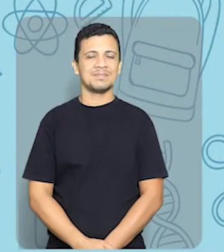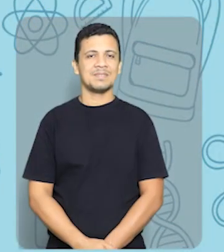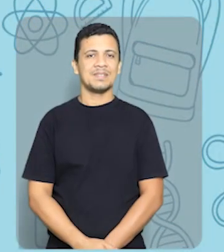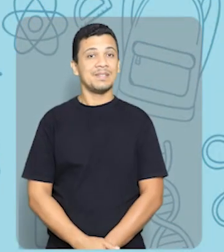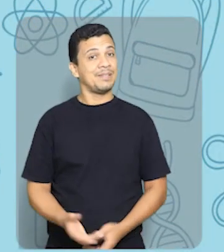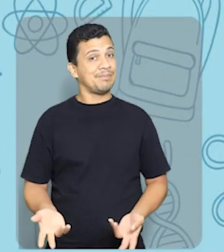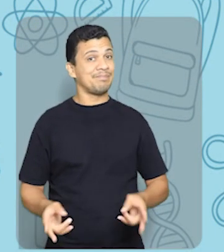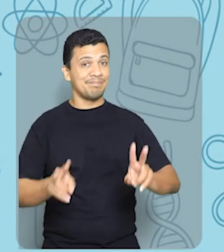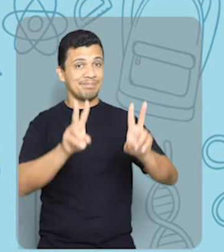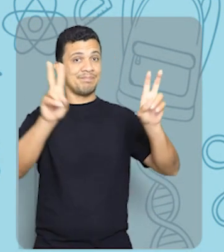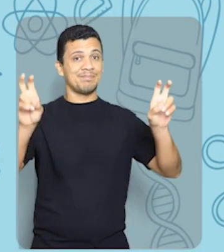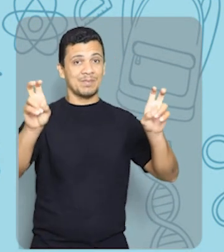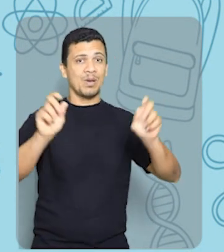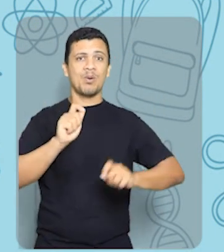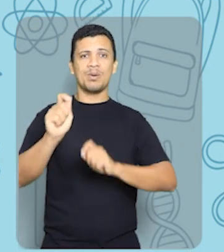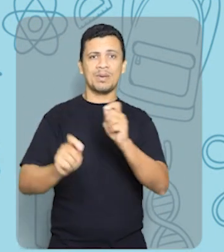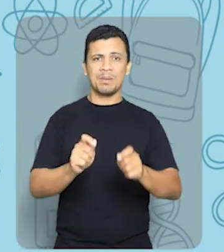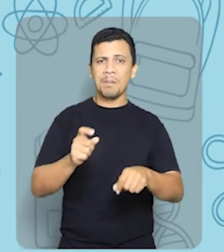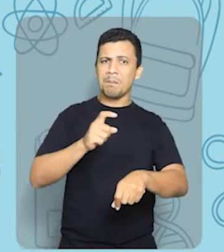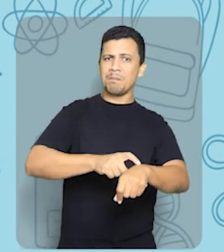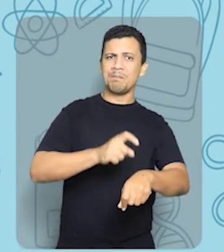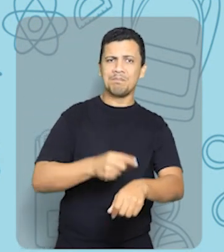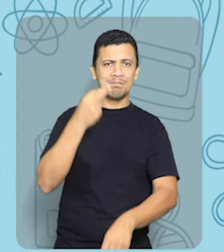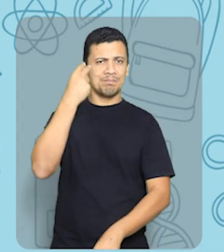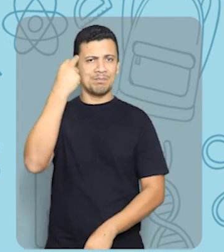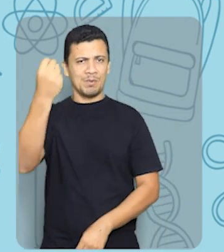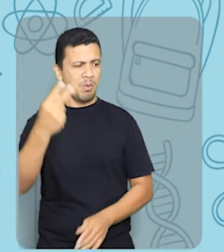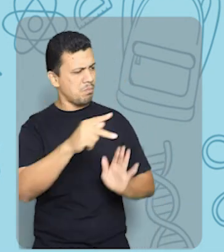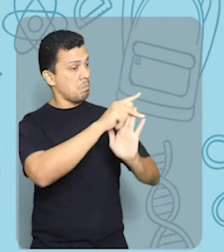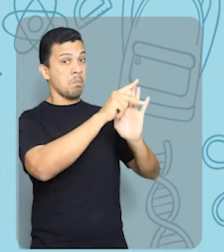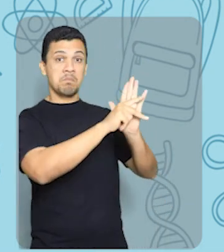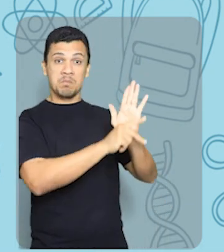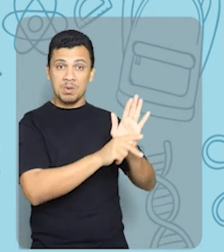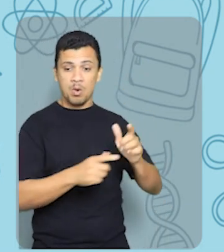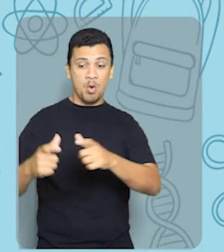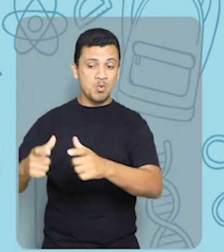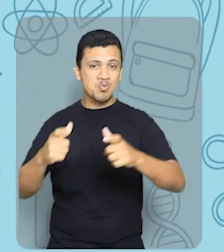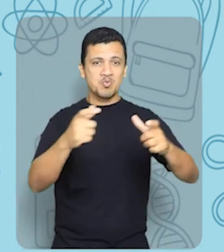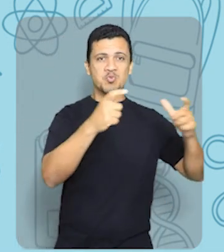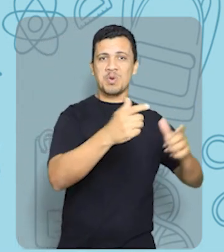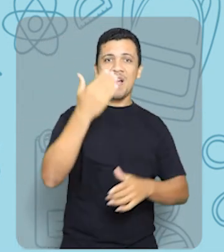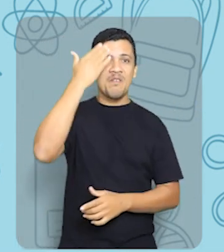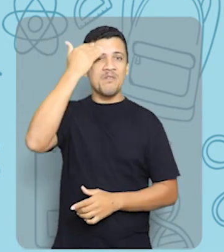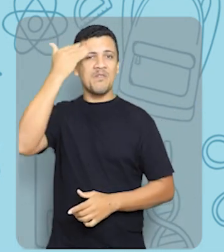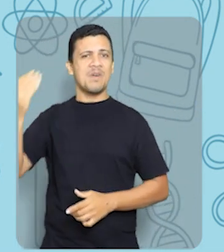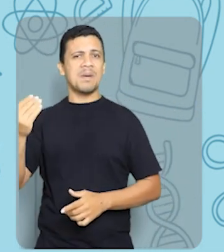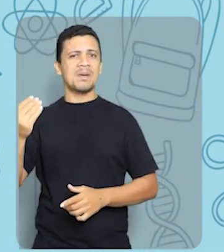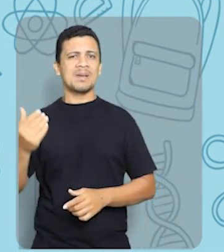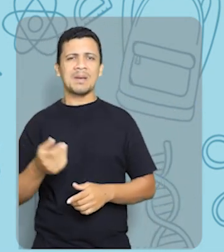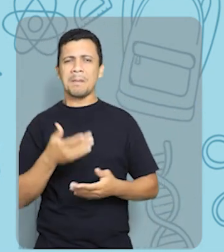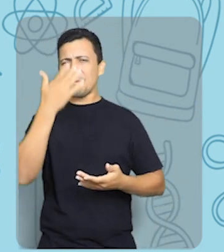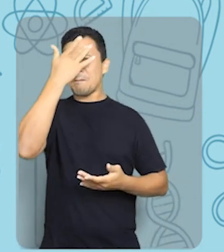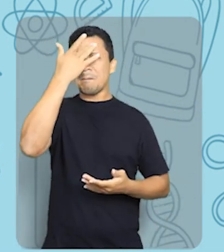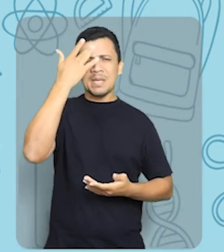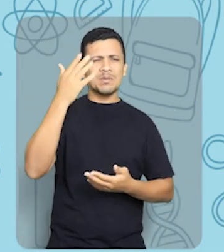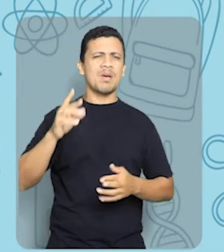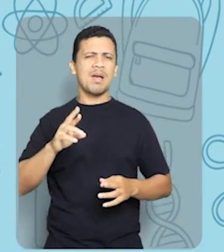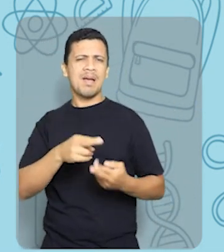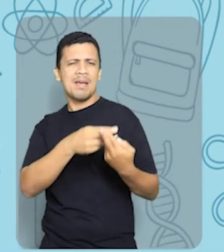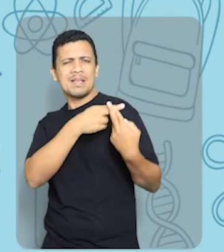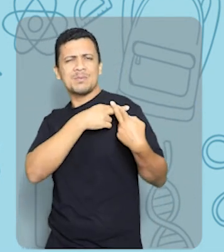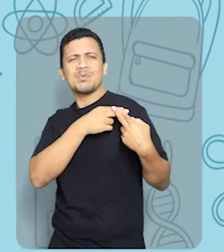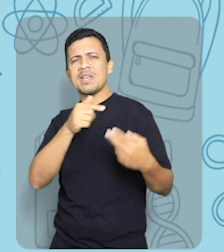Sempre que falamos sobre momentos históricos, grandes projetos ou lugares famosos, pensamos em quem está por trás de tudo isso, não é